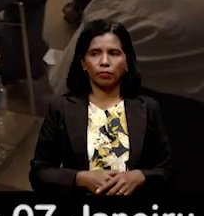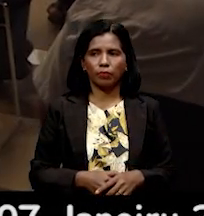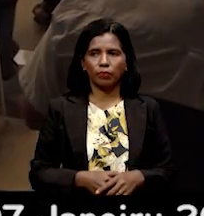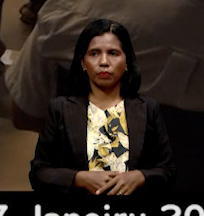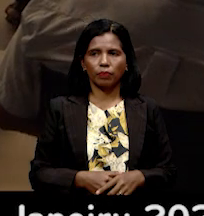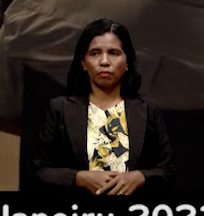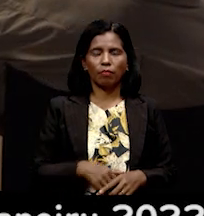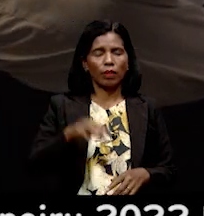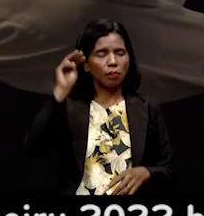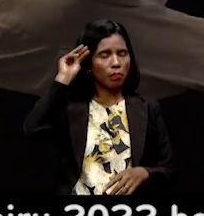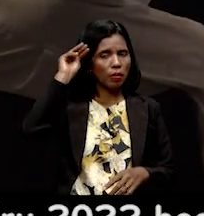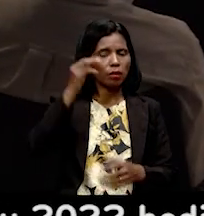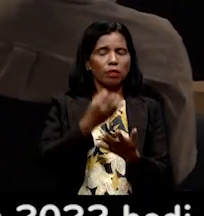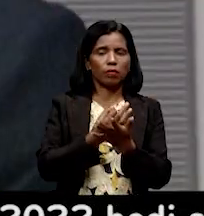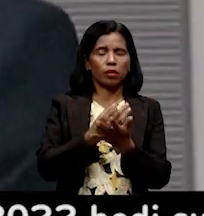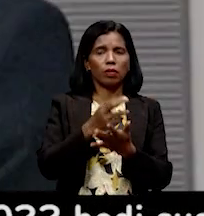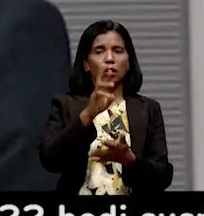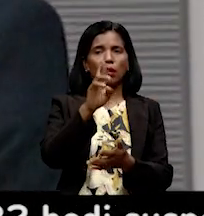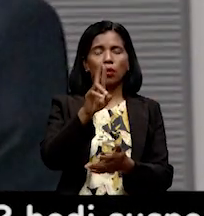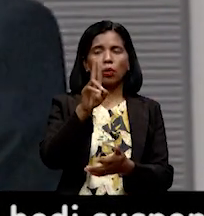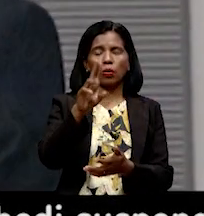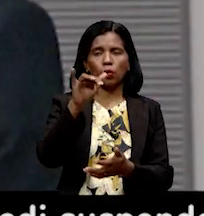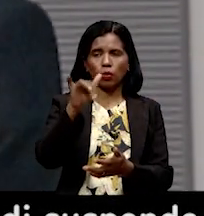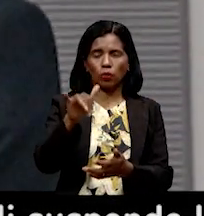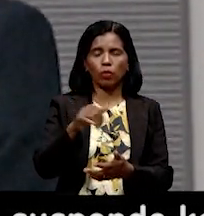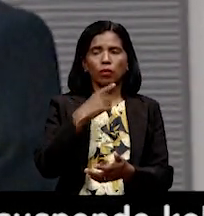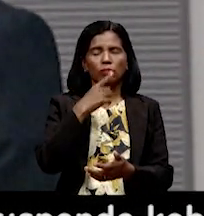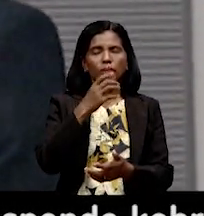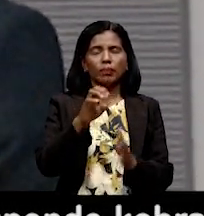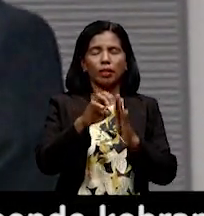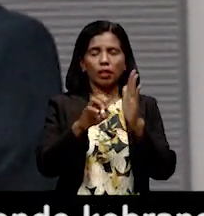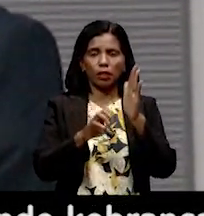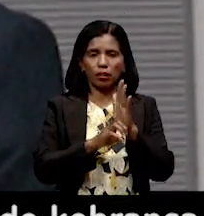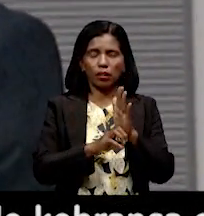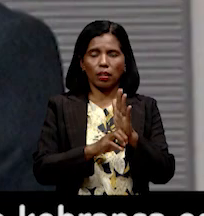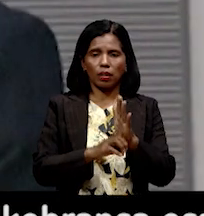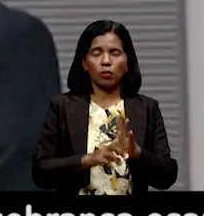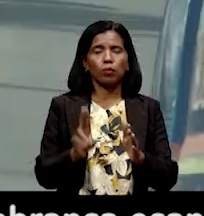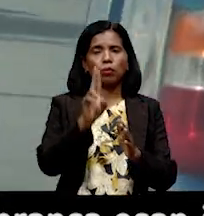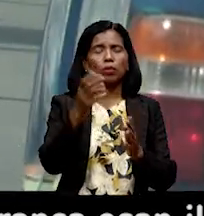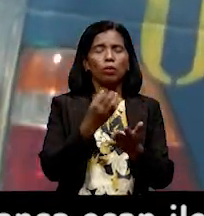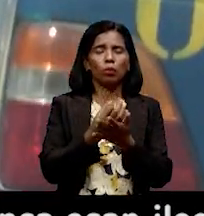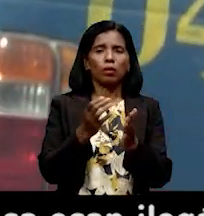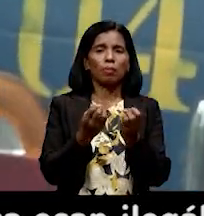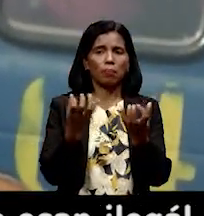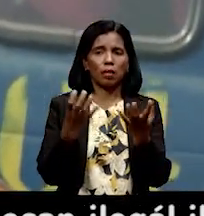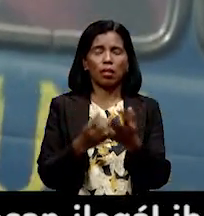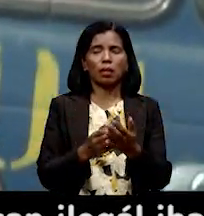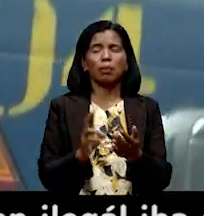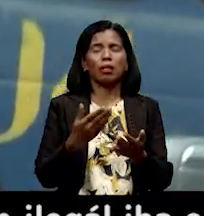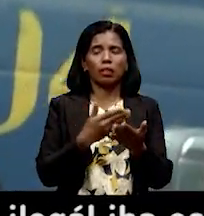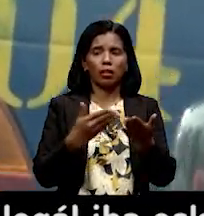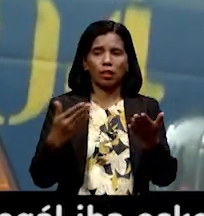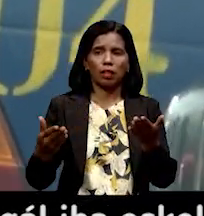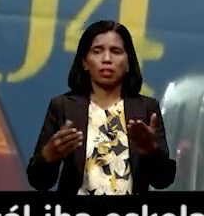Ministro Finanças Rui Augusto Gomes declara durante ne estado fakar osang homontante bot ba viatura estado nebe funcionário